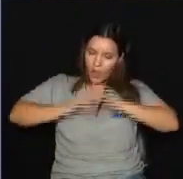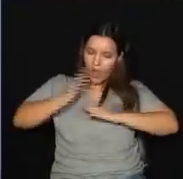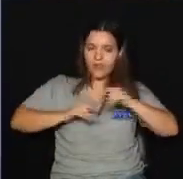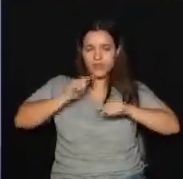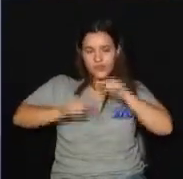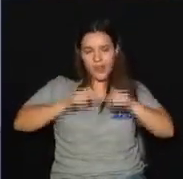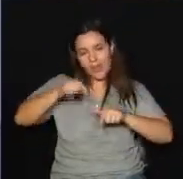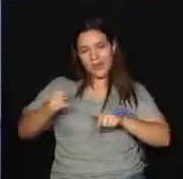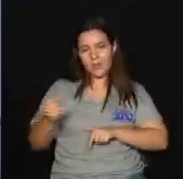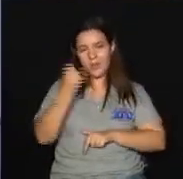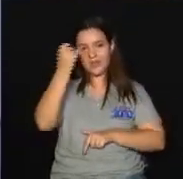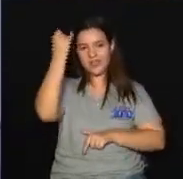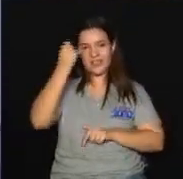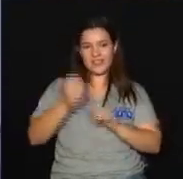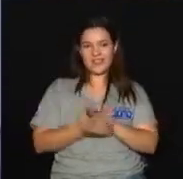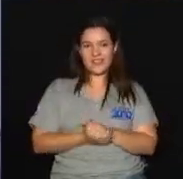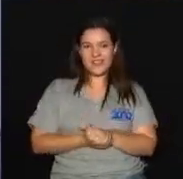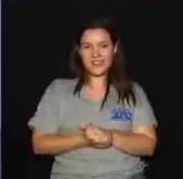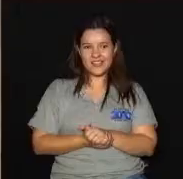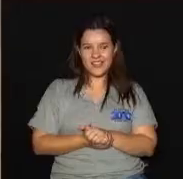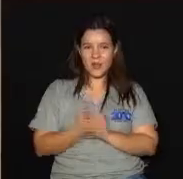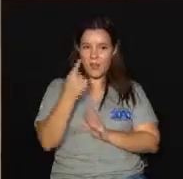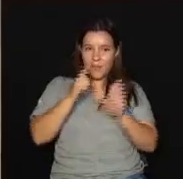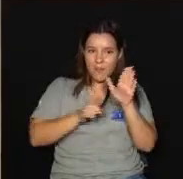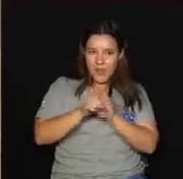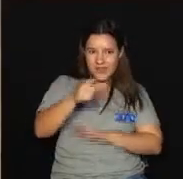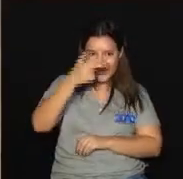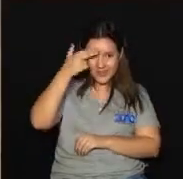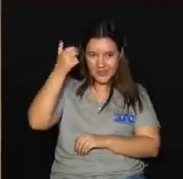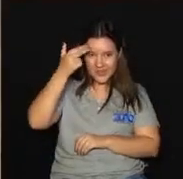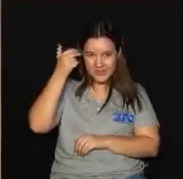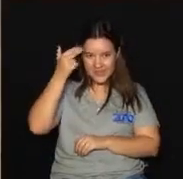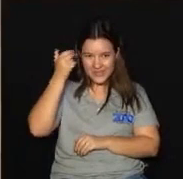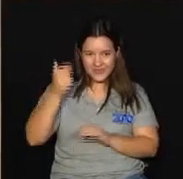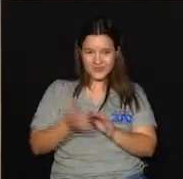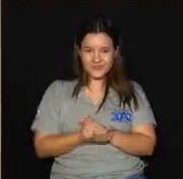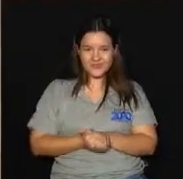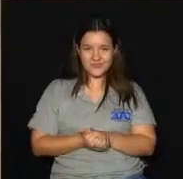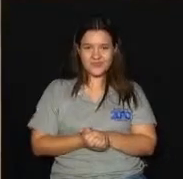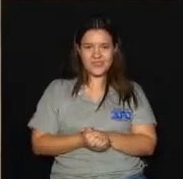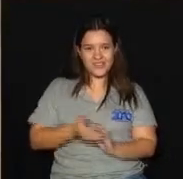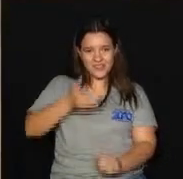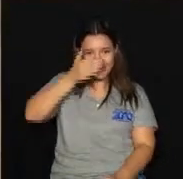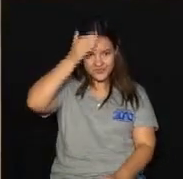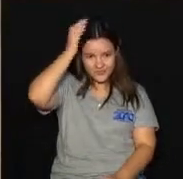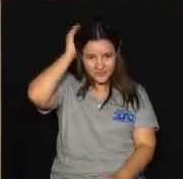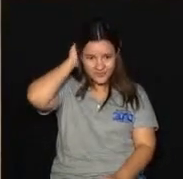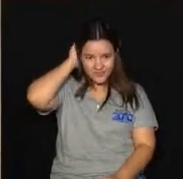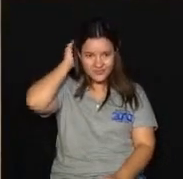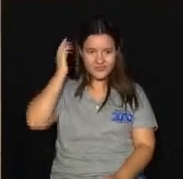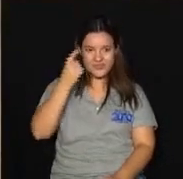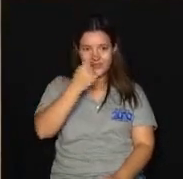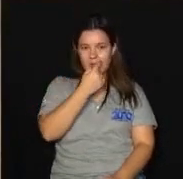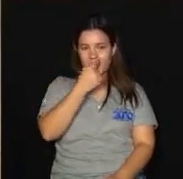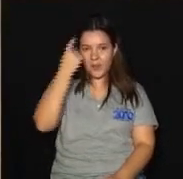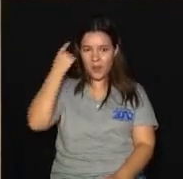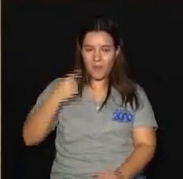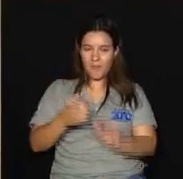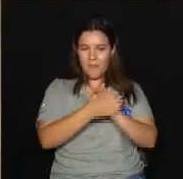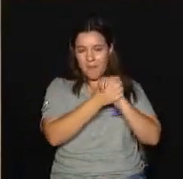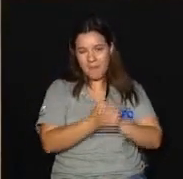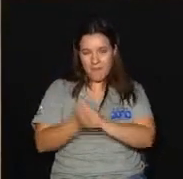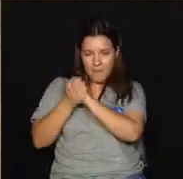que é importante. Dário, um minuto que a gente tem uma pergunta lá do estúdio. Gabriel. Dário Saad, Mina, deu os parabéns